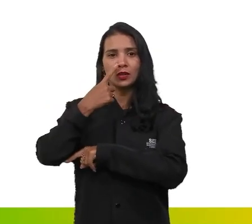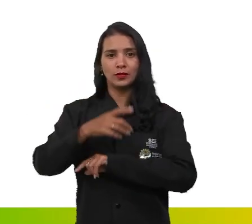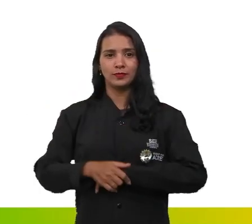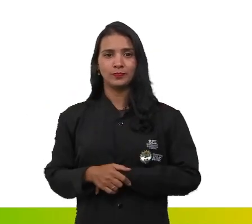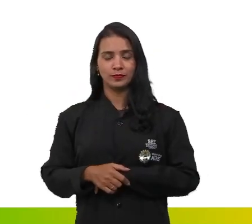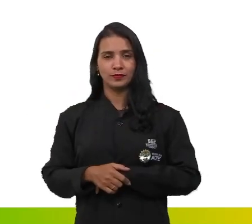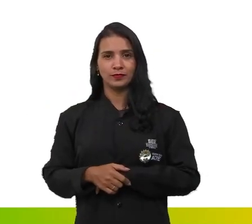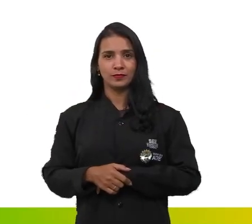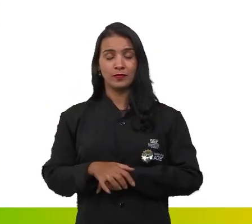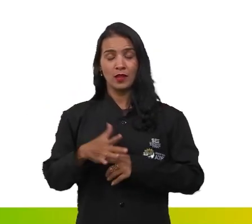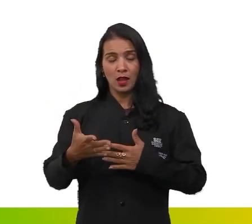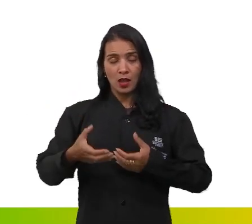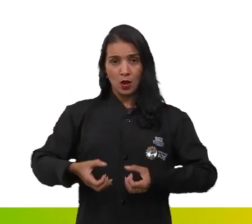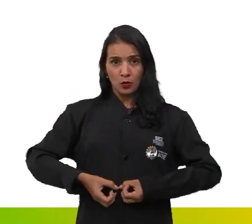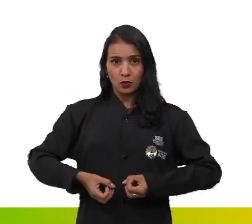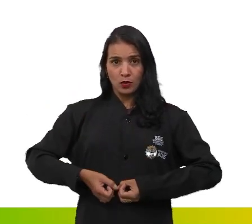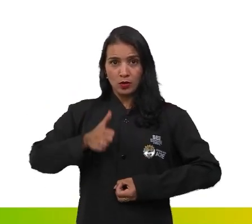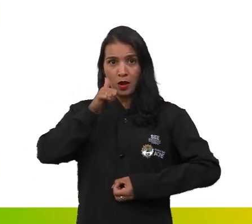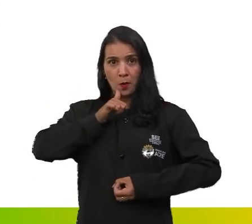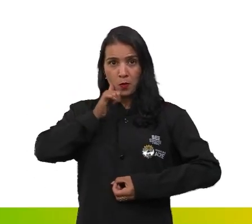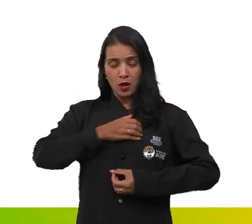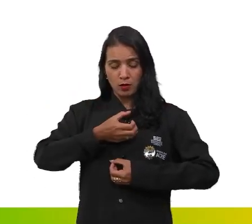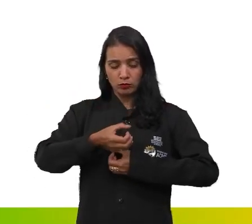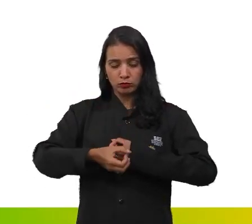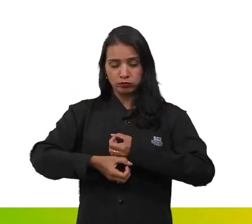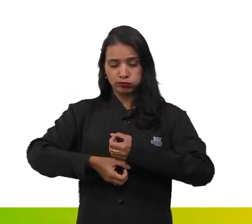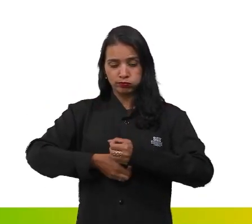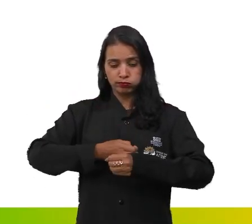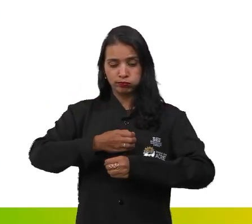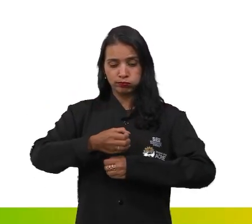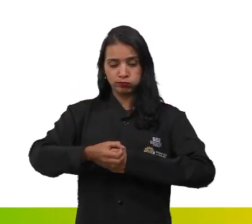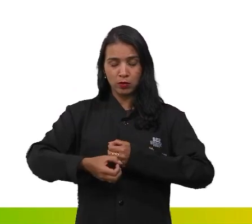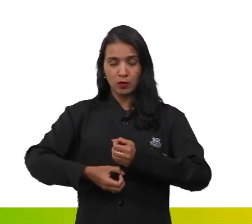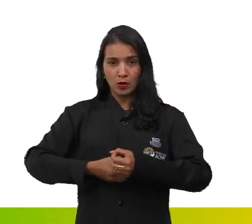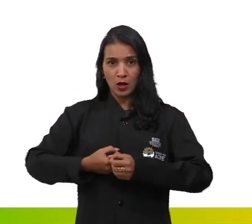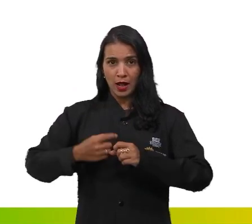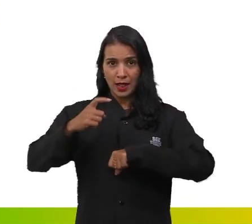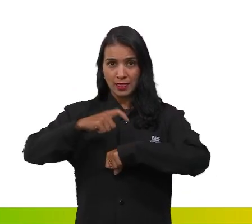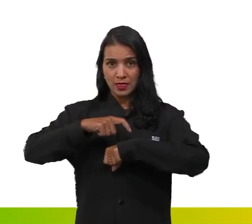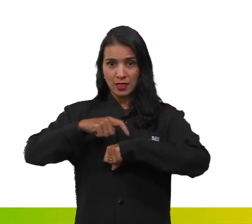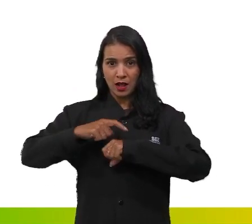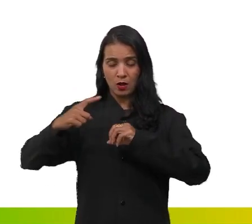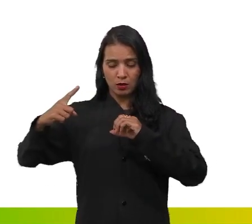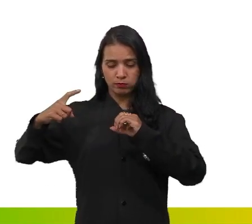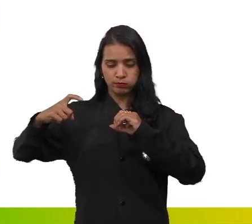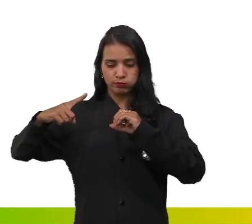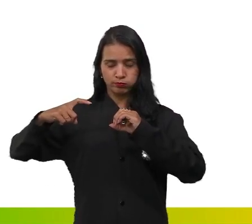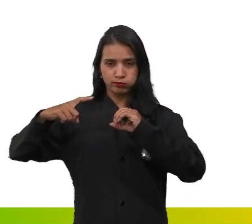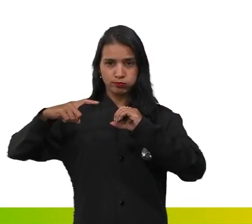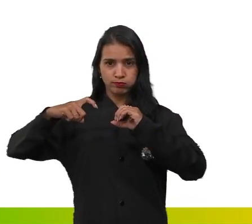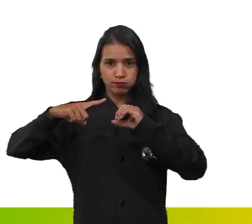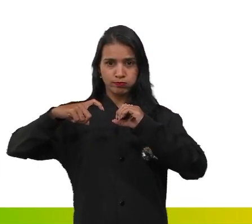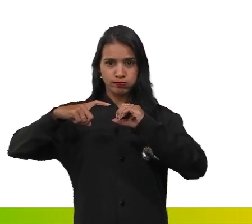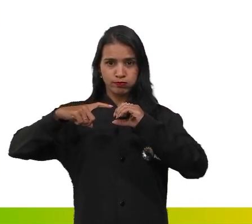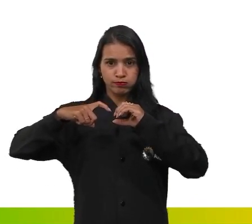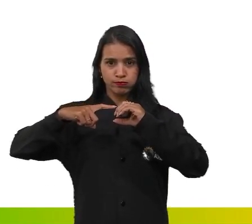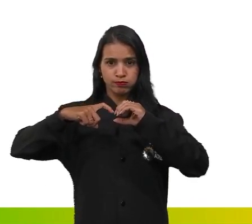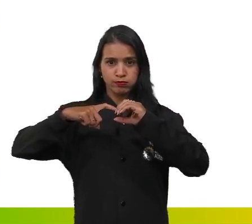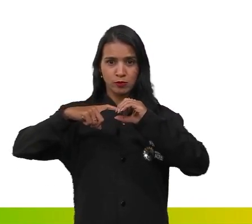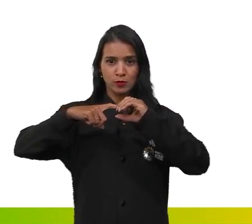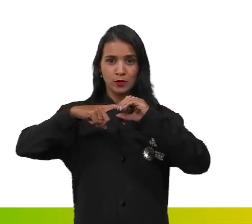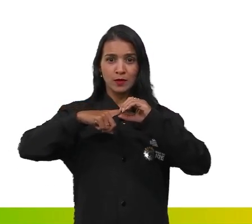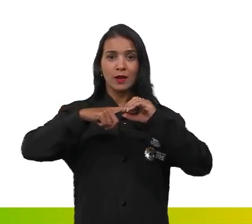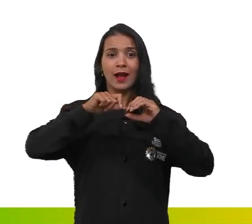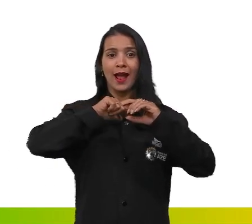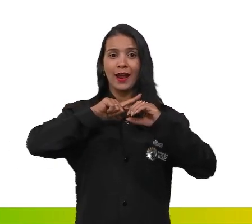a ovulação, tá certo? A fecundação, na verdade, temos o XX doado pela